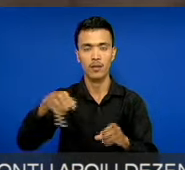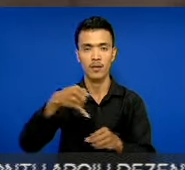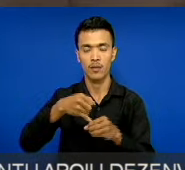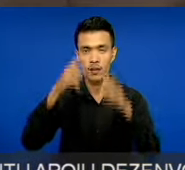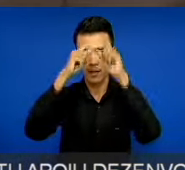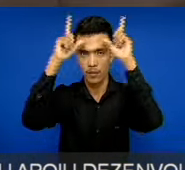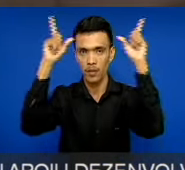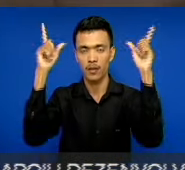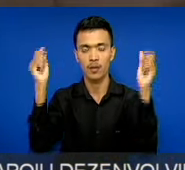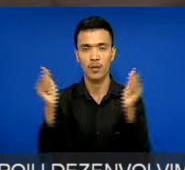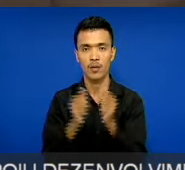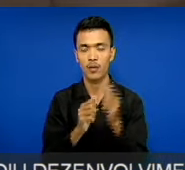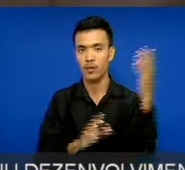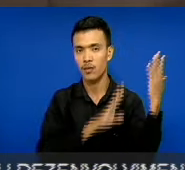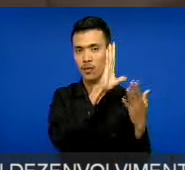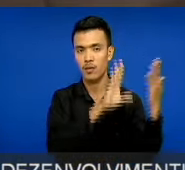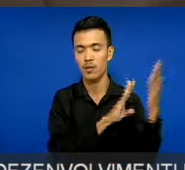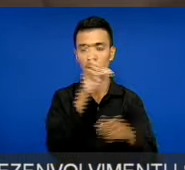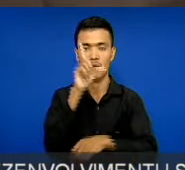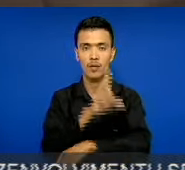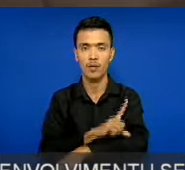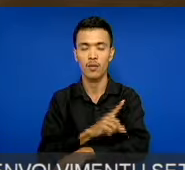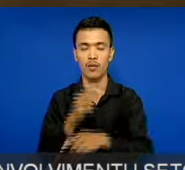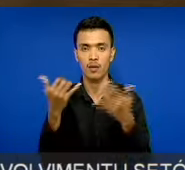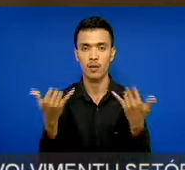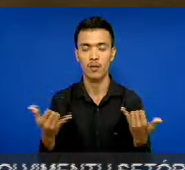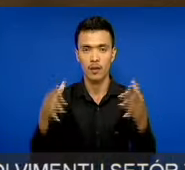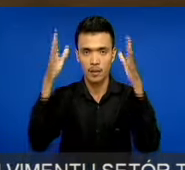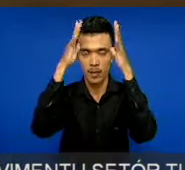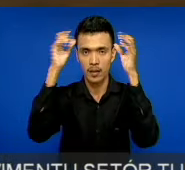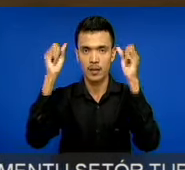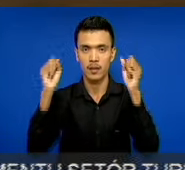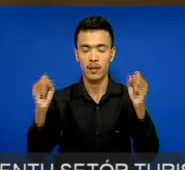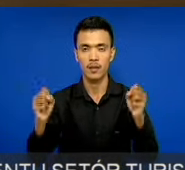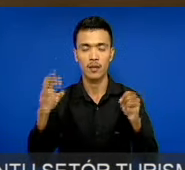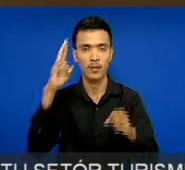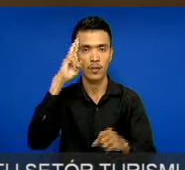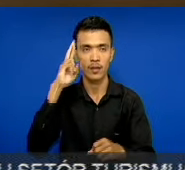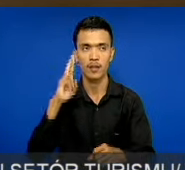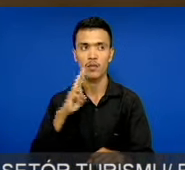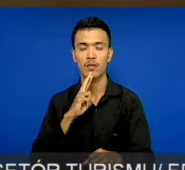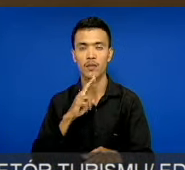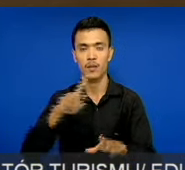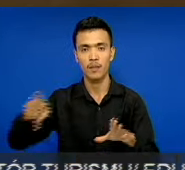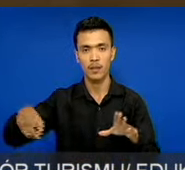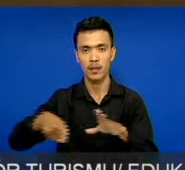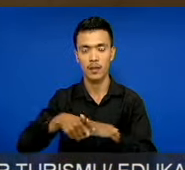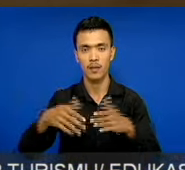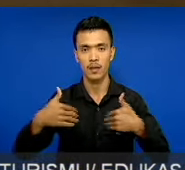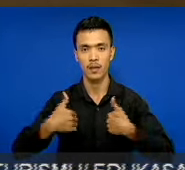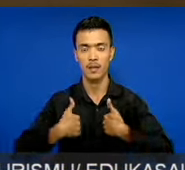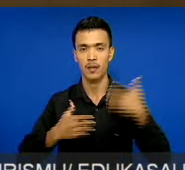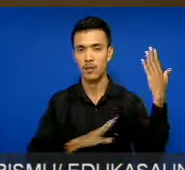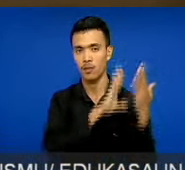Relaciona ho comemoração baloron Revolução dos Cravos Nerasik, Presidente República José Ramos Horta Mos participa ia